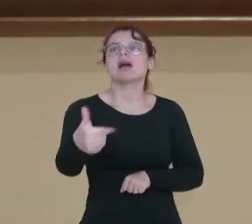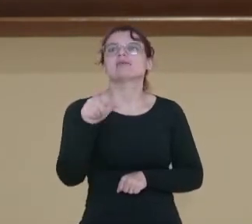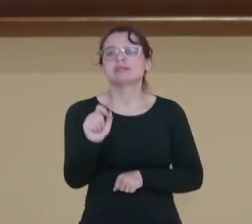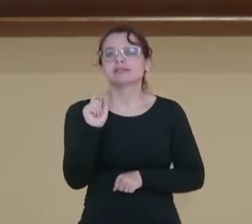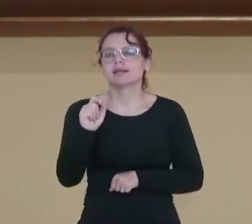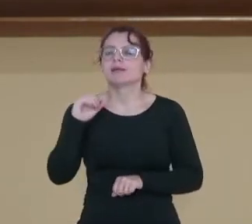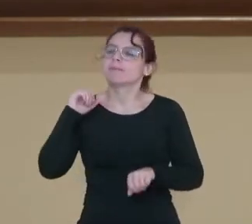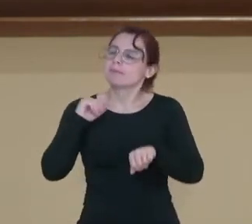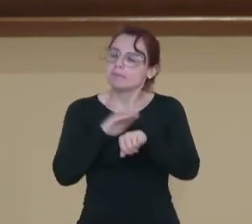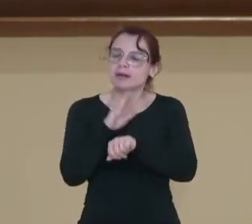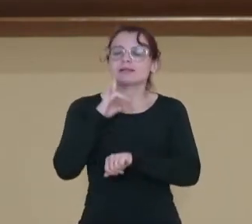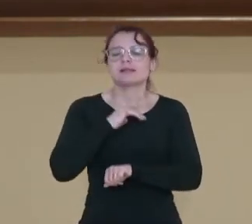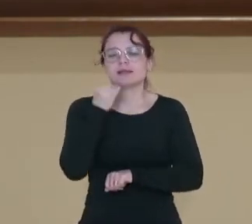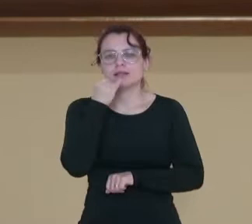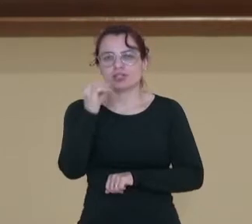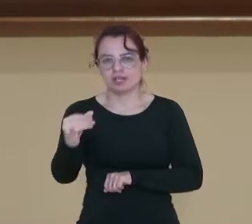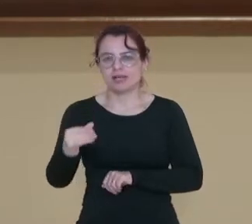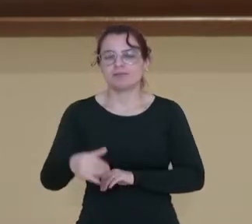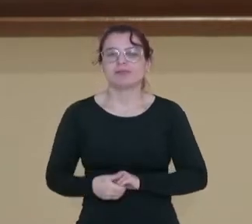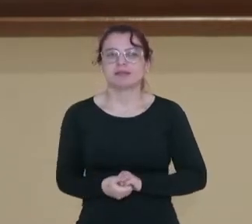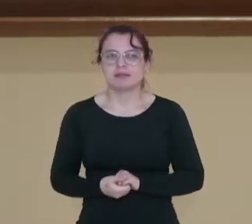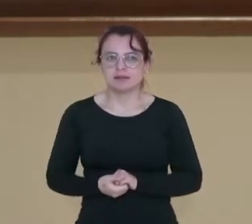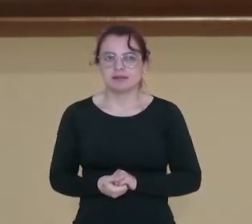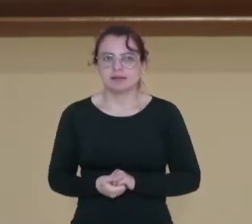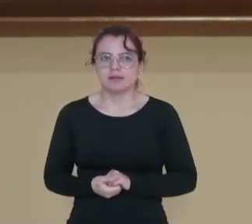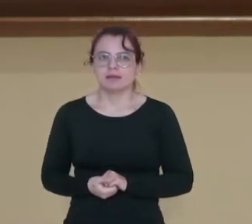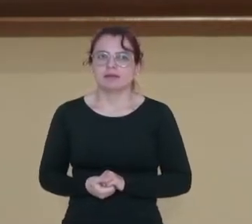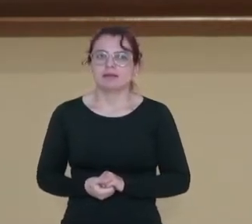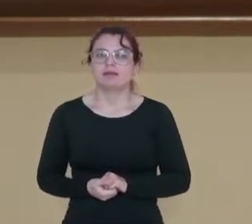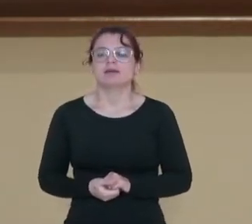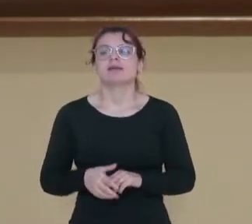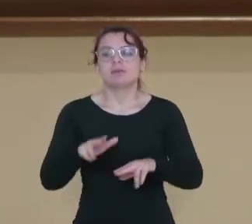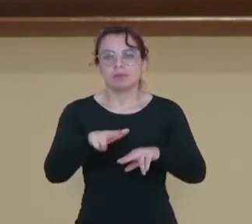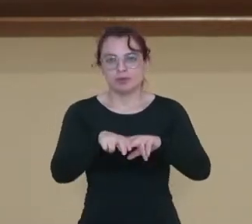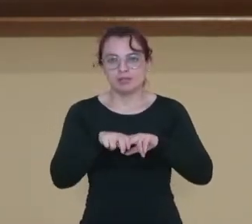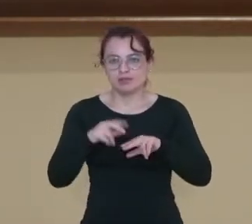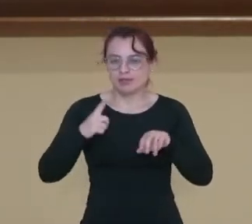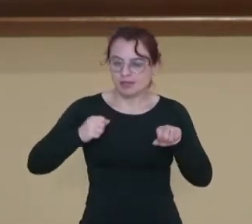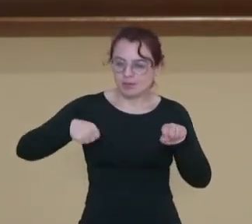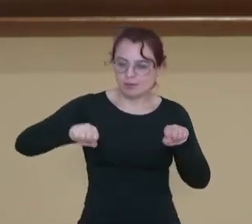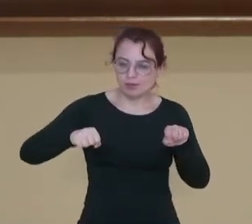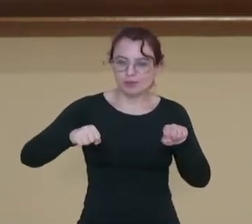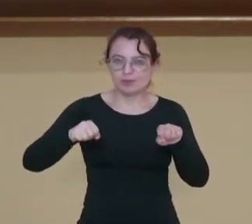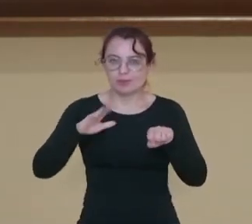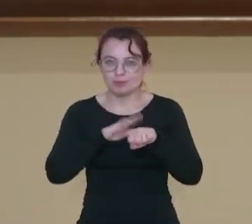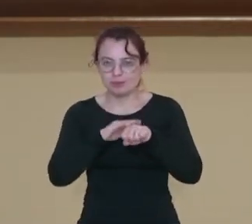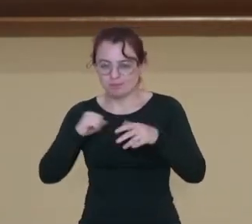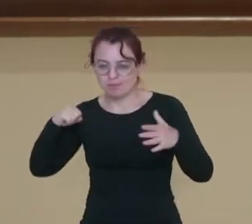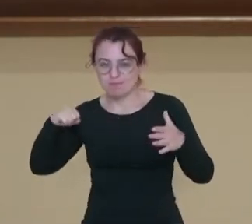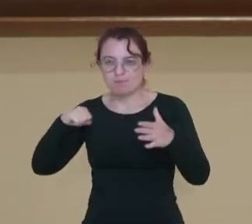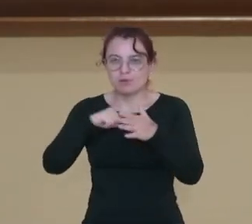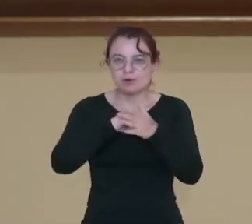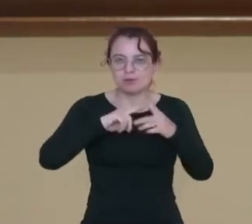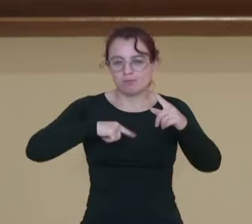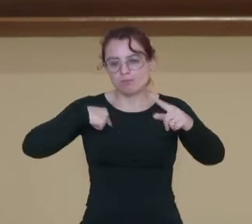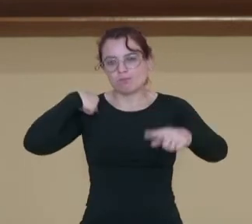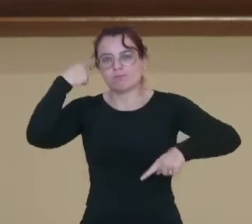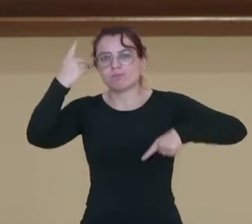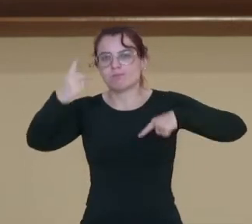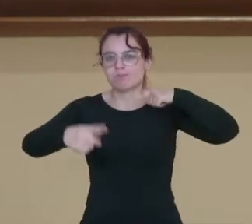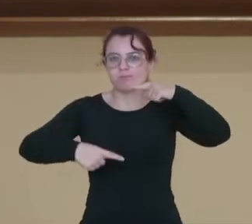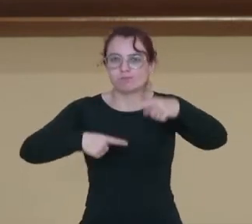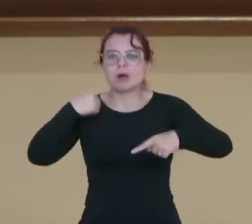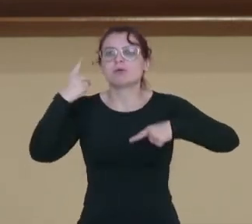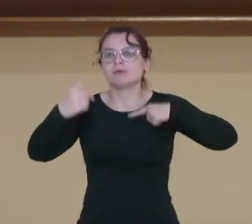fator que conta muito mais do que a massa. É por isso que algumas motos, numa colisão, elas podem capotar uma caminhonete,